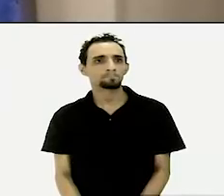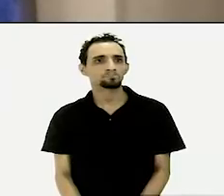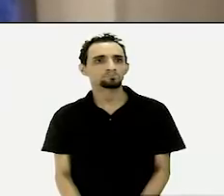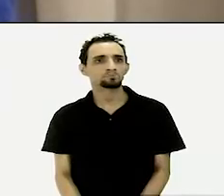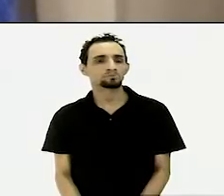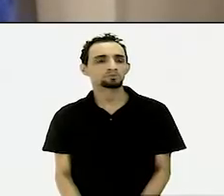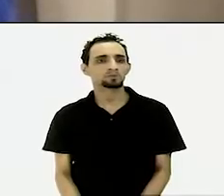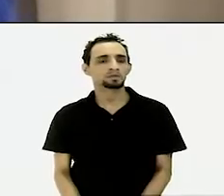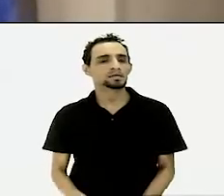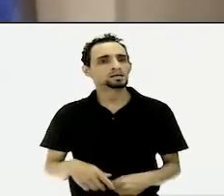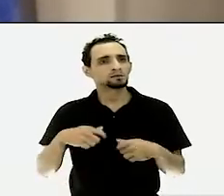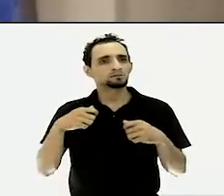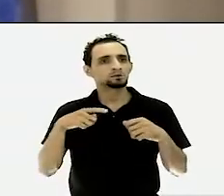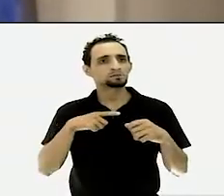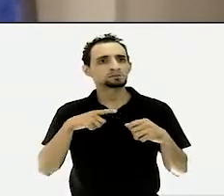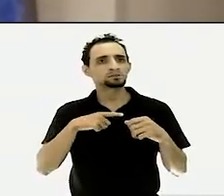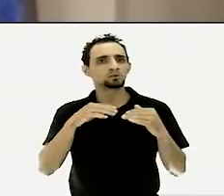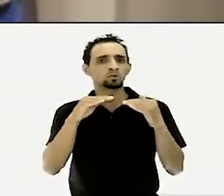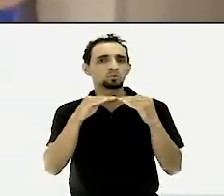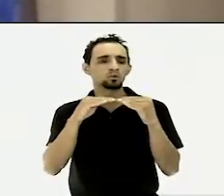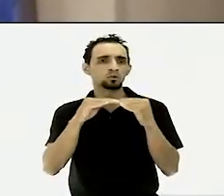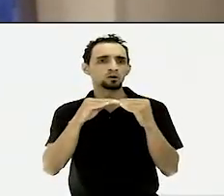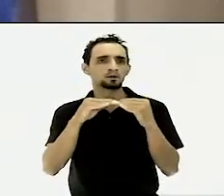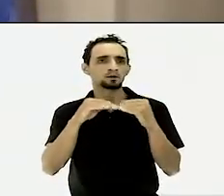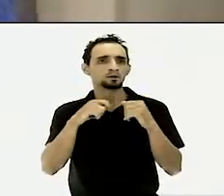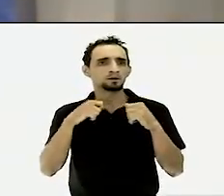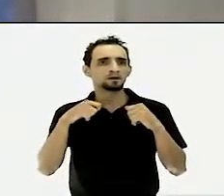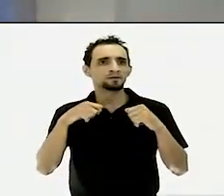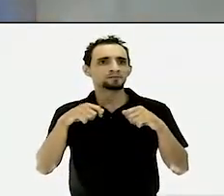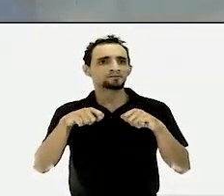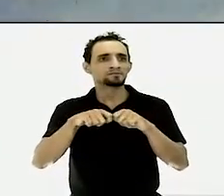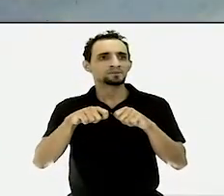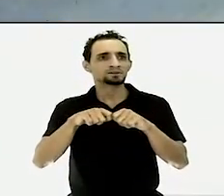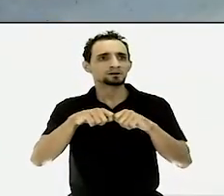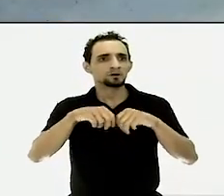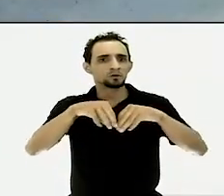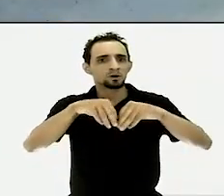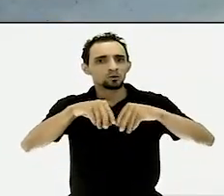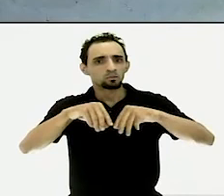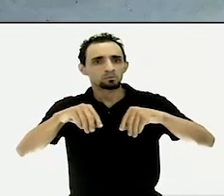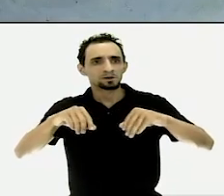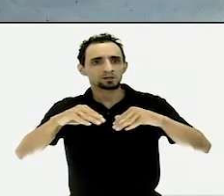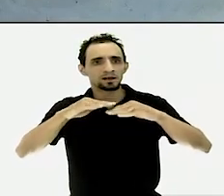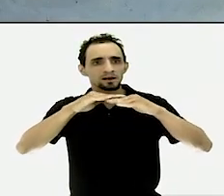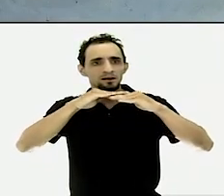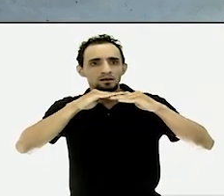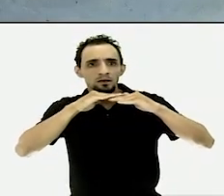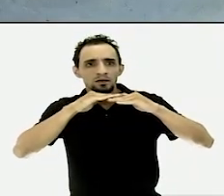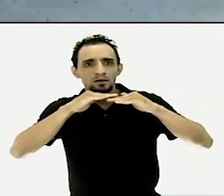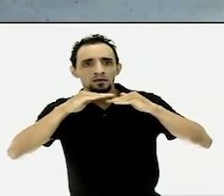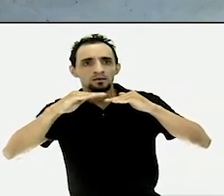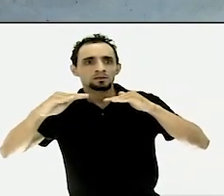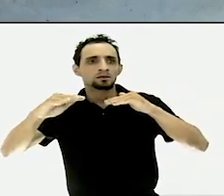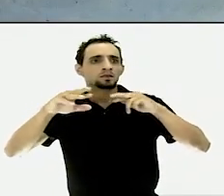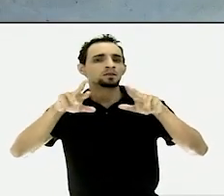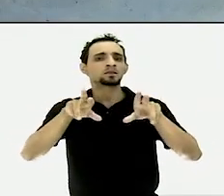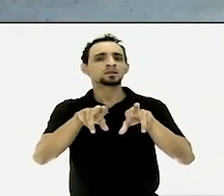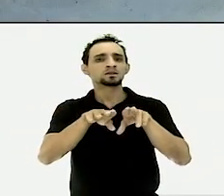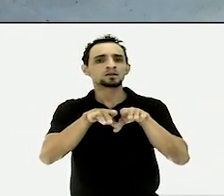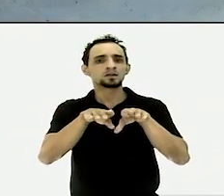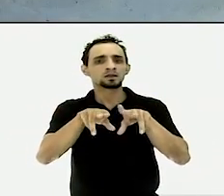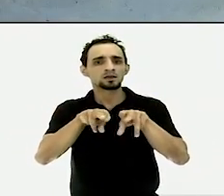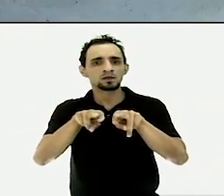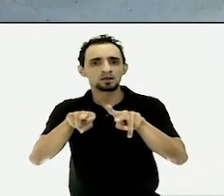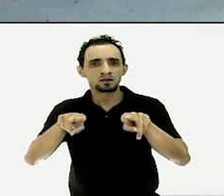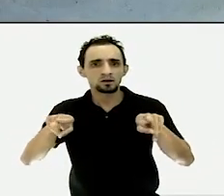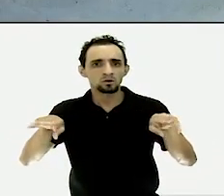lá já tem energia, já tem tudo e mais um banheiro, então não gastaria muito não, gastar nada. É, do jeito que está ali mais ou